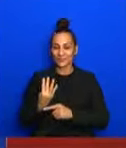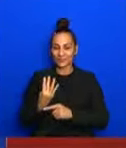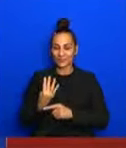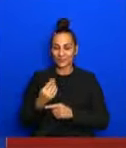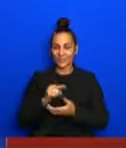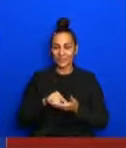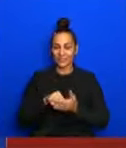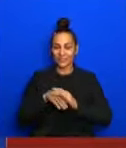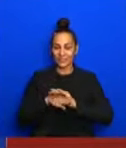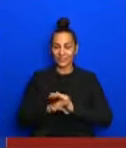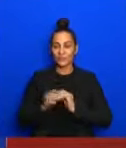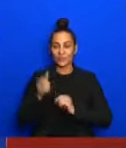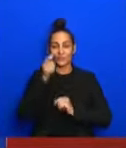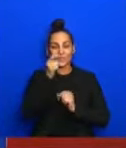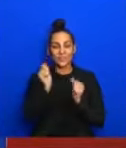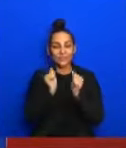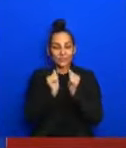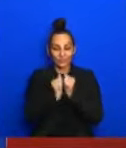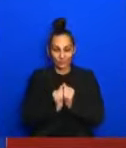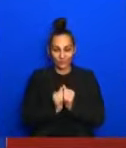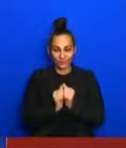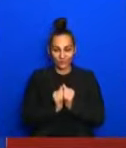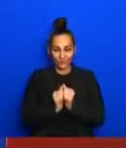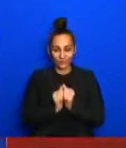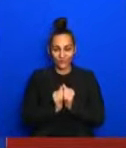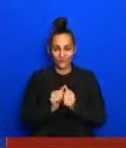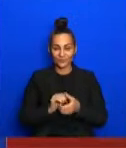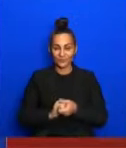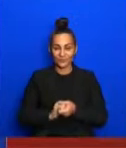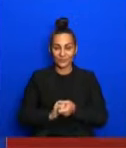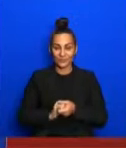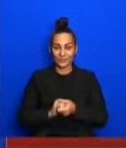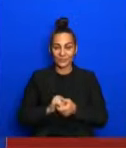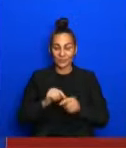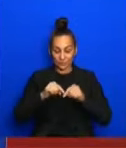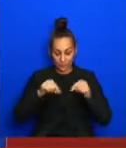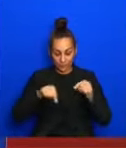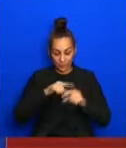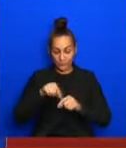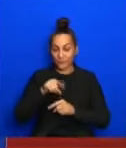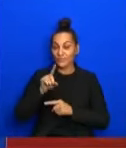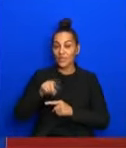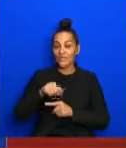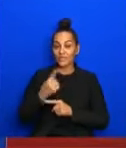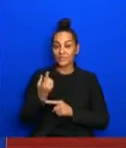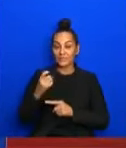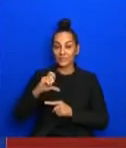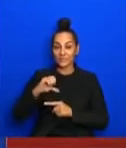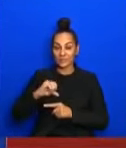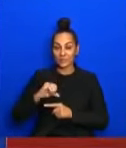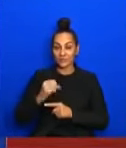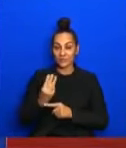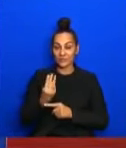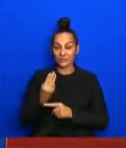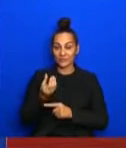2664 da Lotomania. Confira comigo. As dezenas sorteadas foram